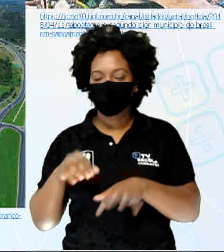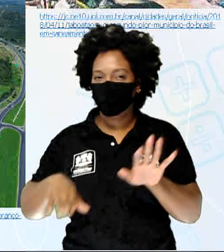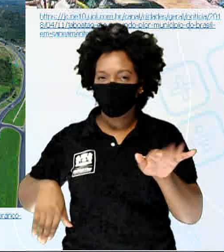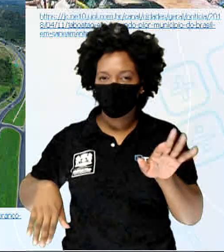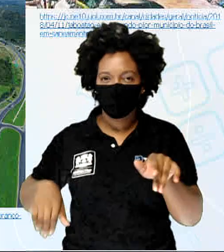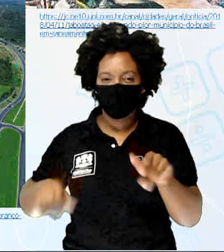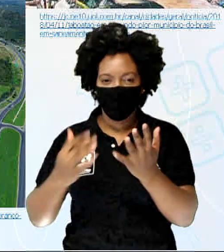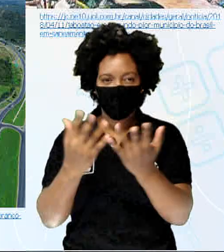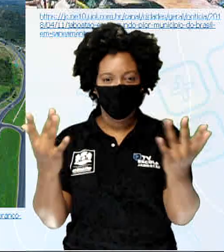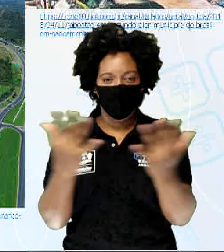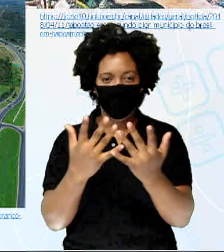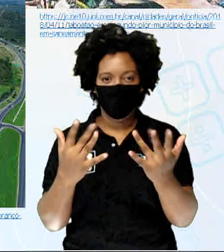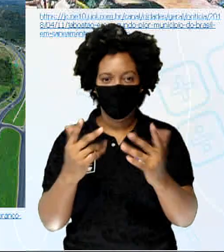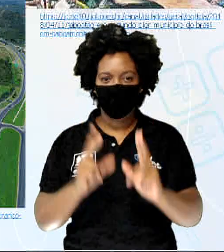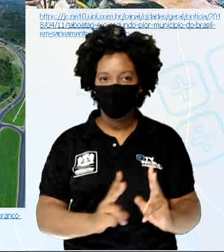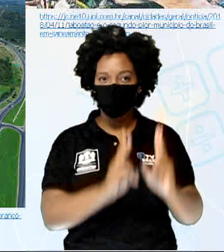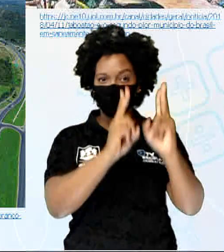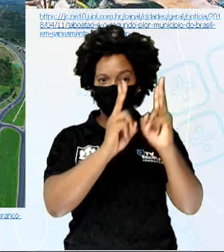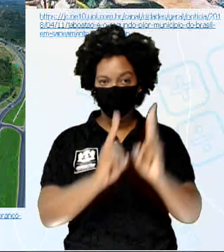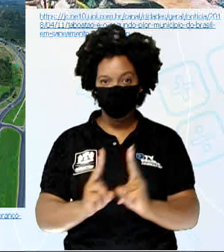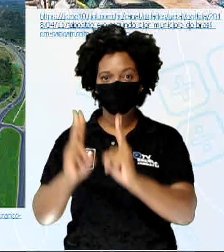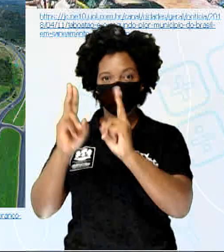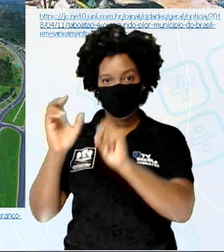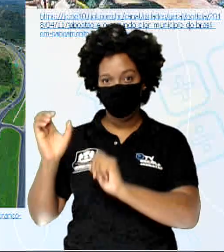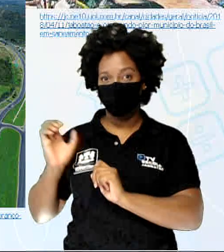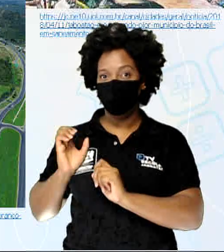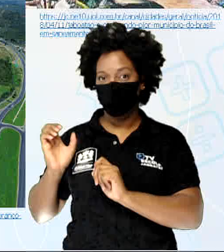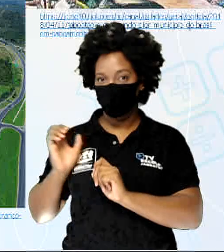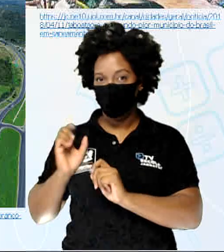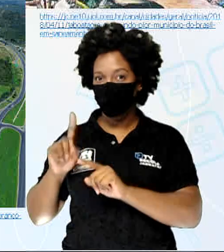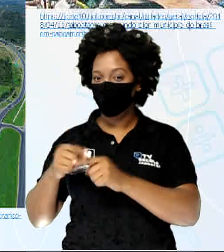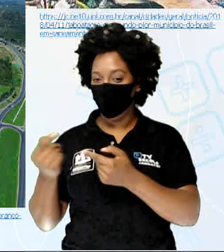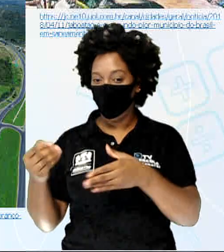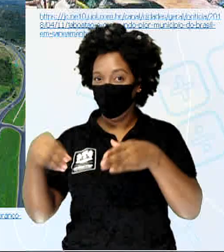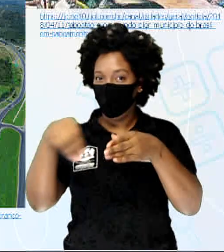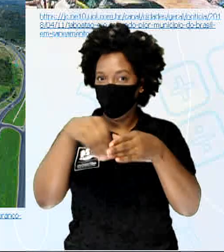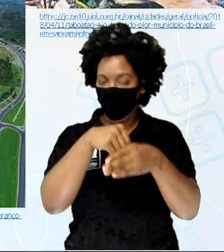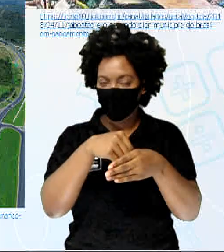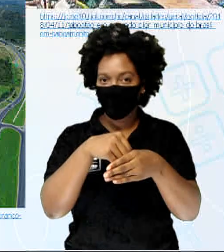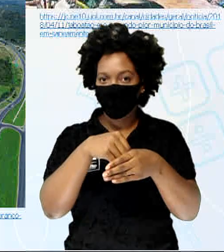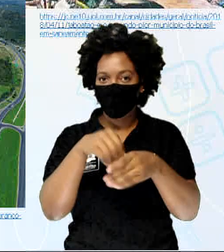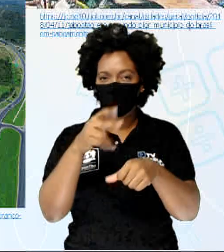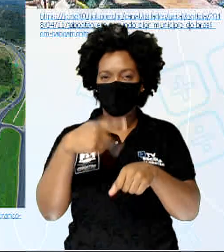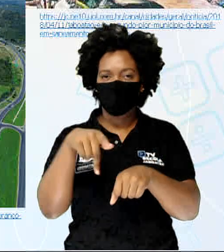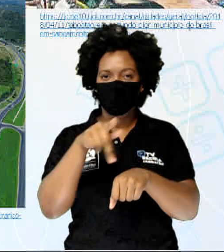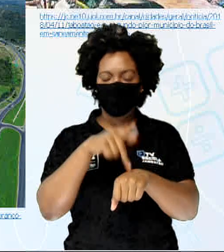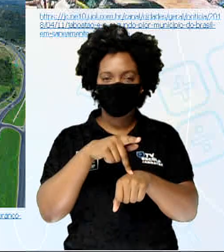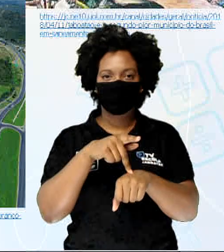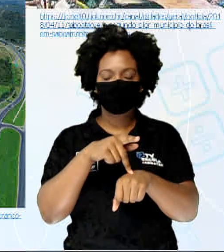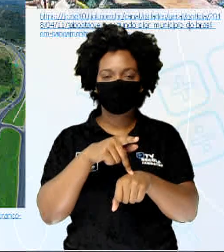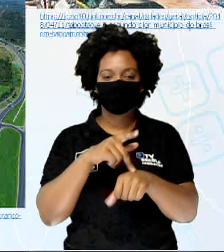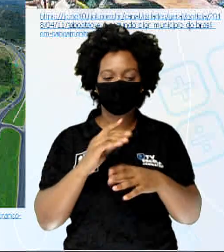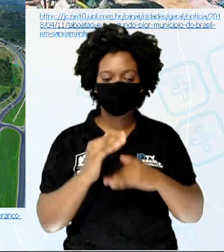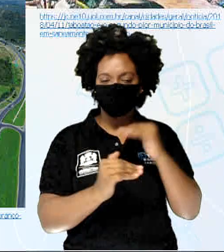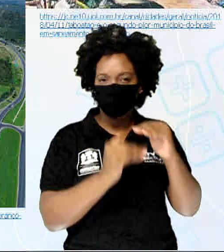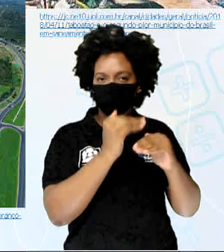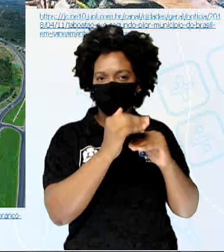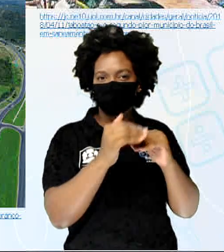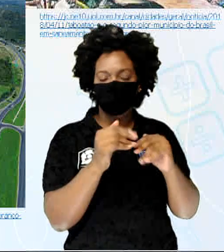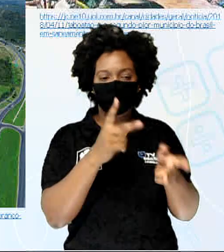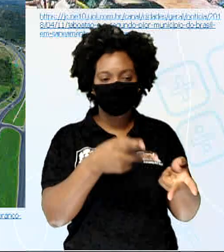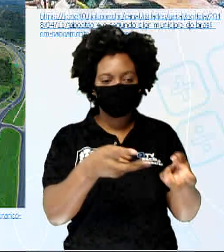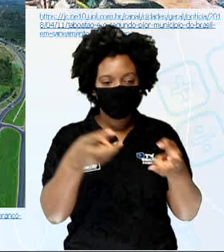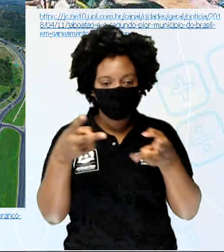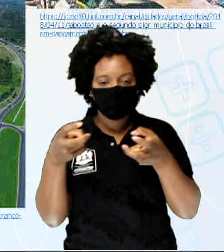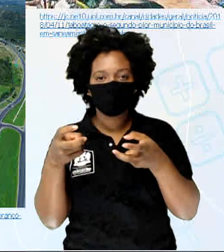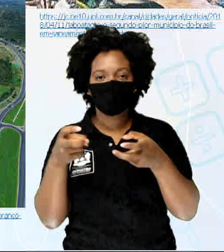de prédios de luxo, mas aí a gente vai dentro dessa realidade de país em desenvolvimento, aí é quando a gente vê essa desigualdade.